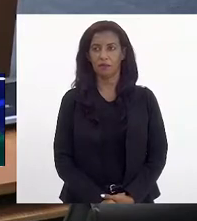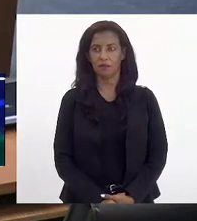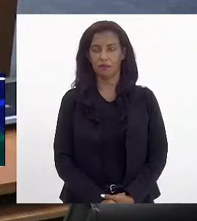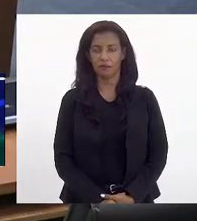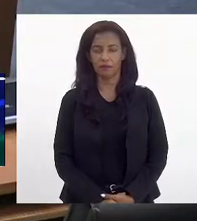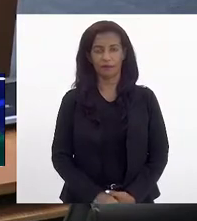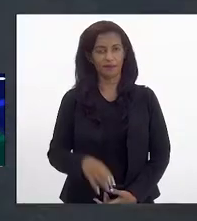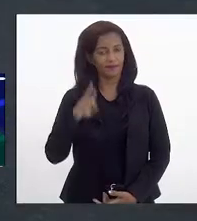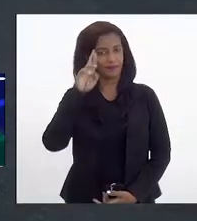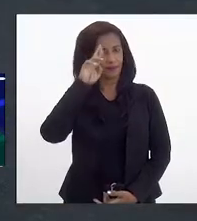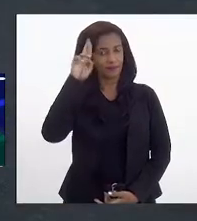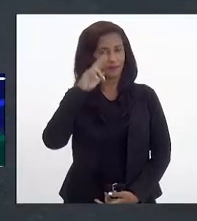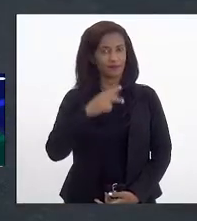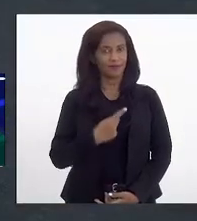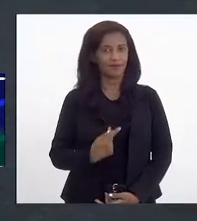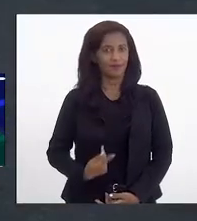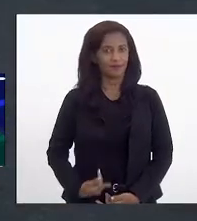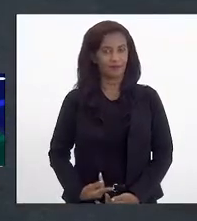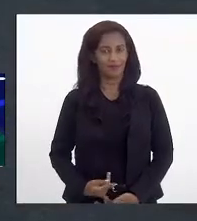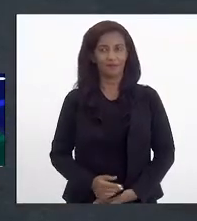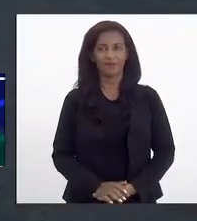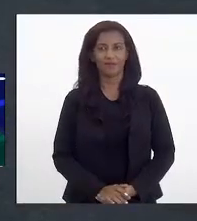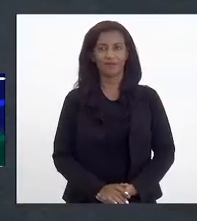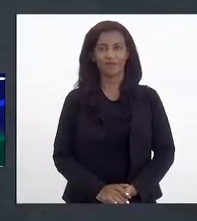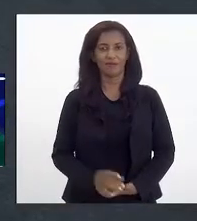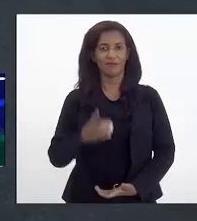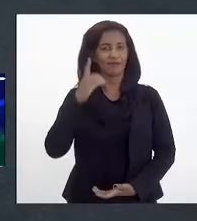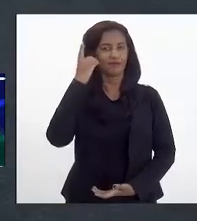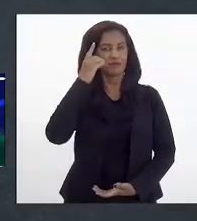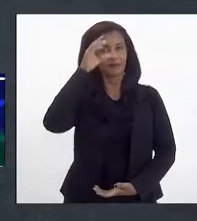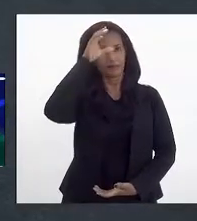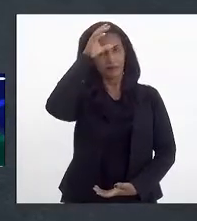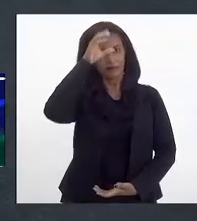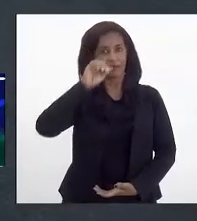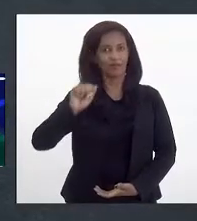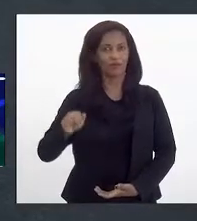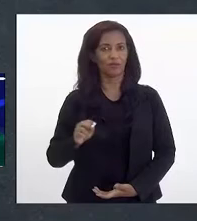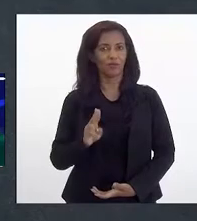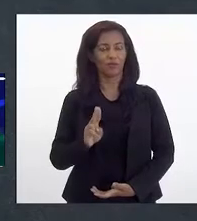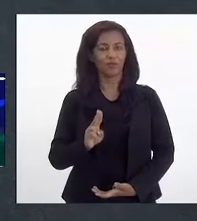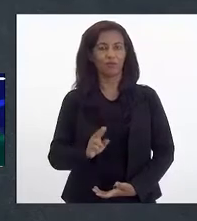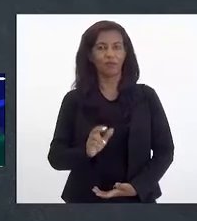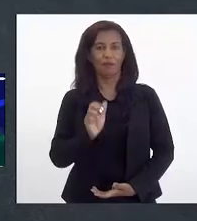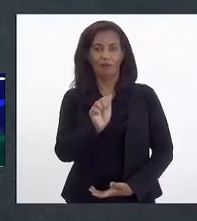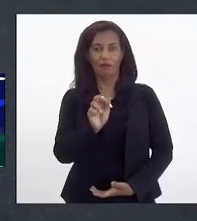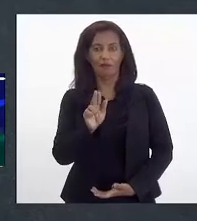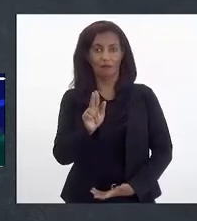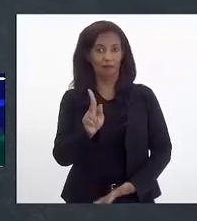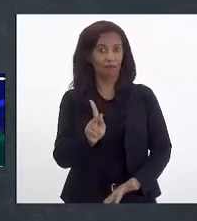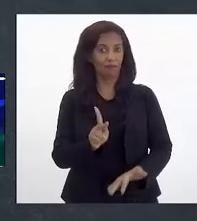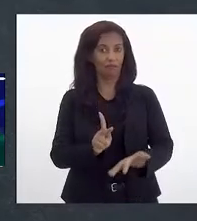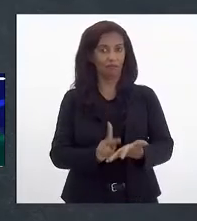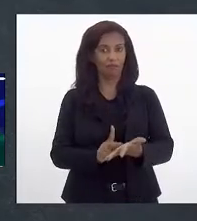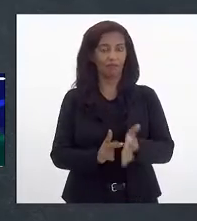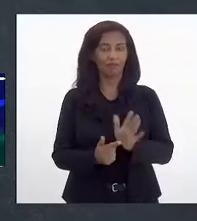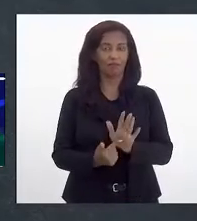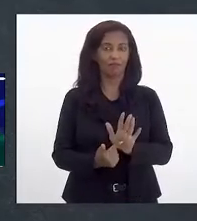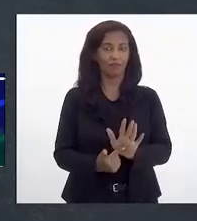Senhora presidente, deputada Tia Ju, a ata reflete com